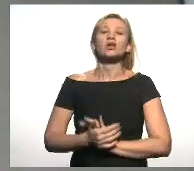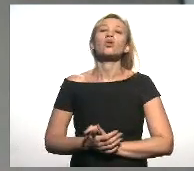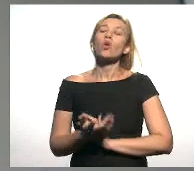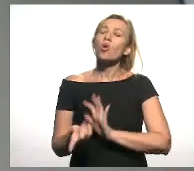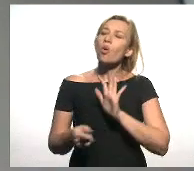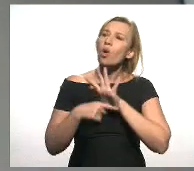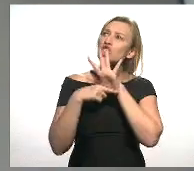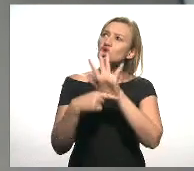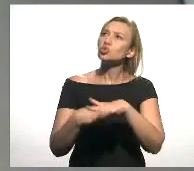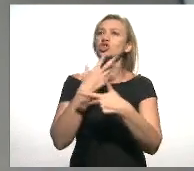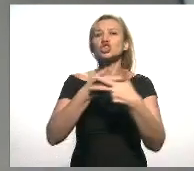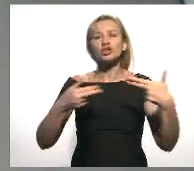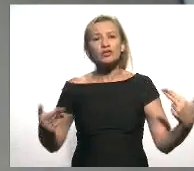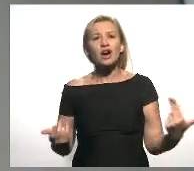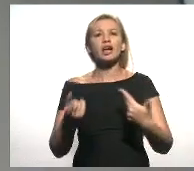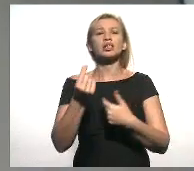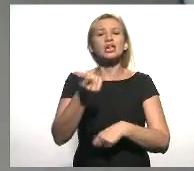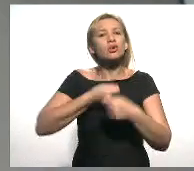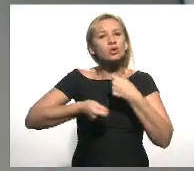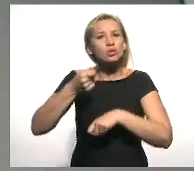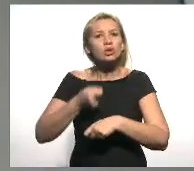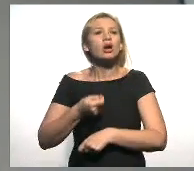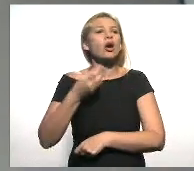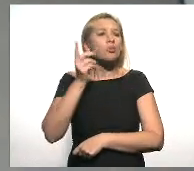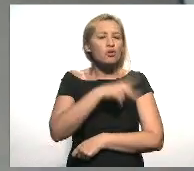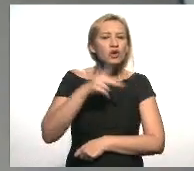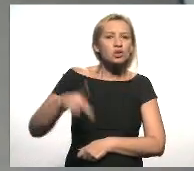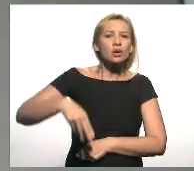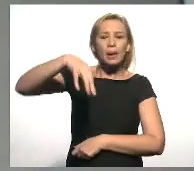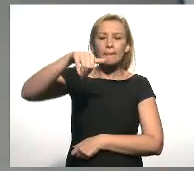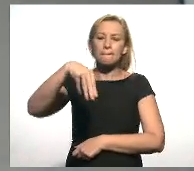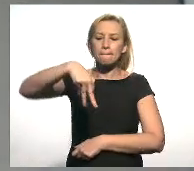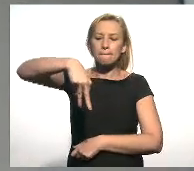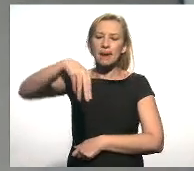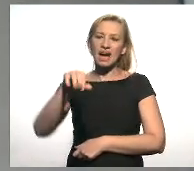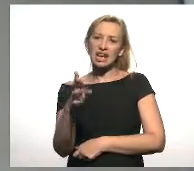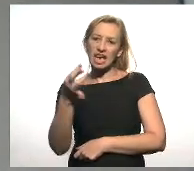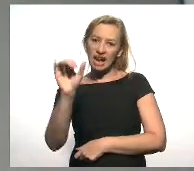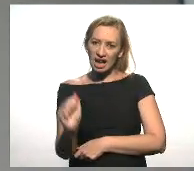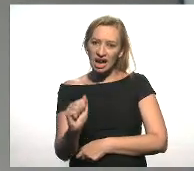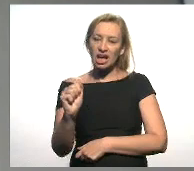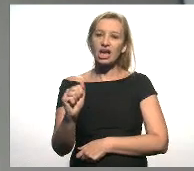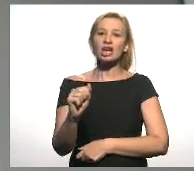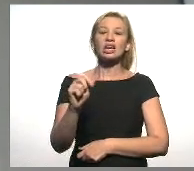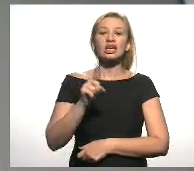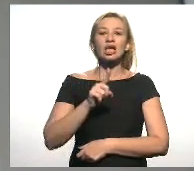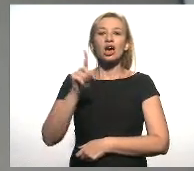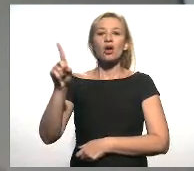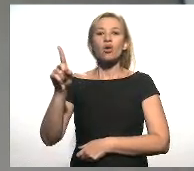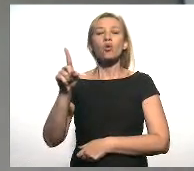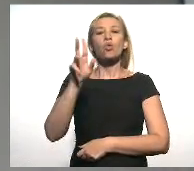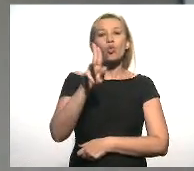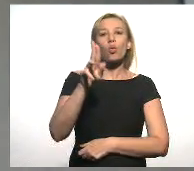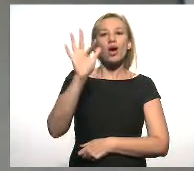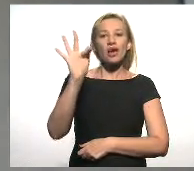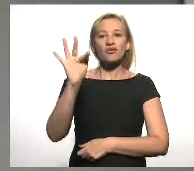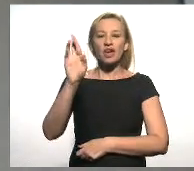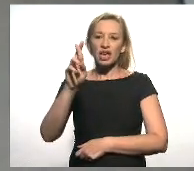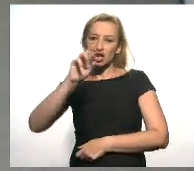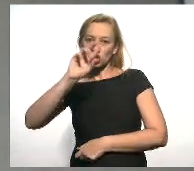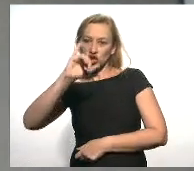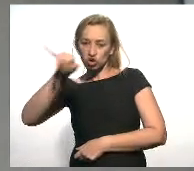contribuição de vários economistas, a professora Marina Rocha, da UFRJ, o professor Mauro Osório,